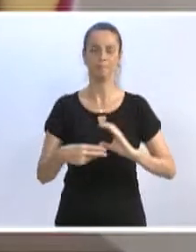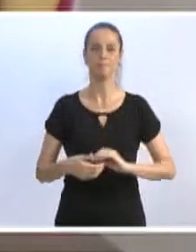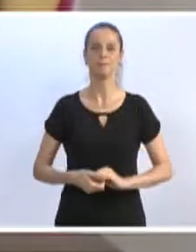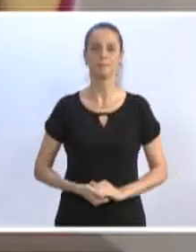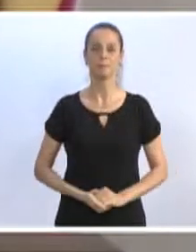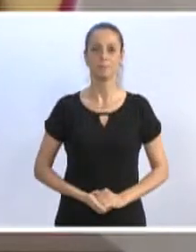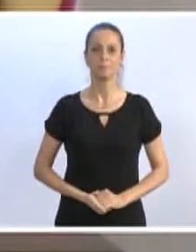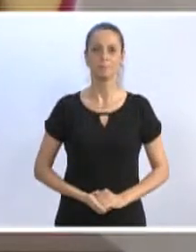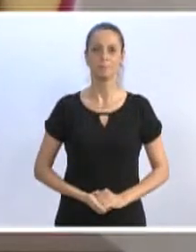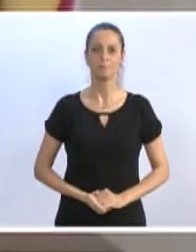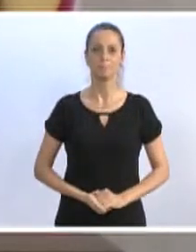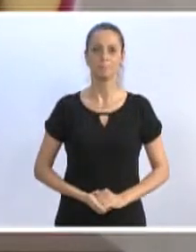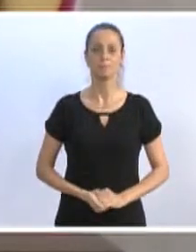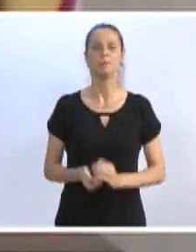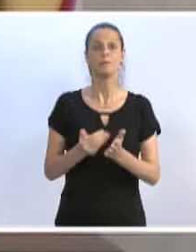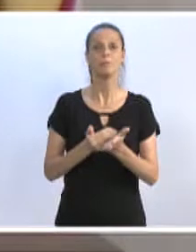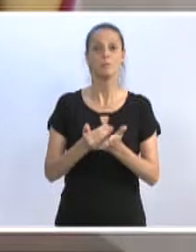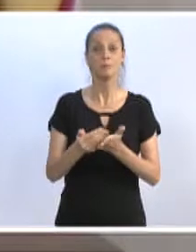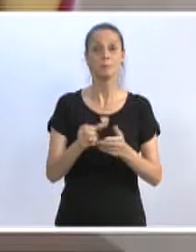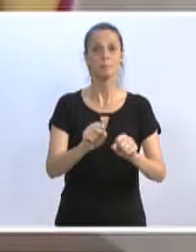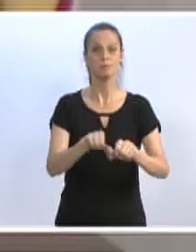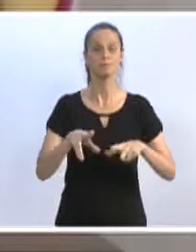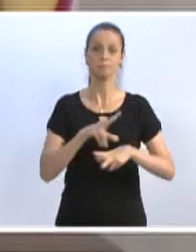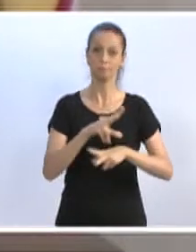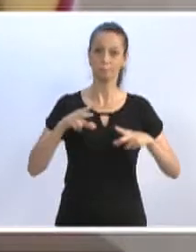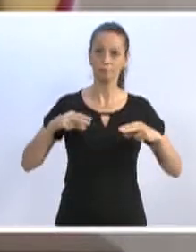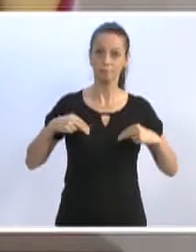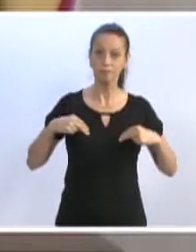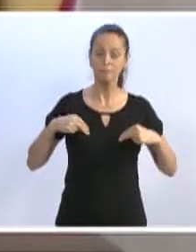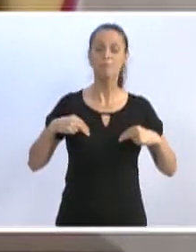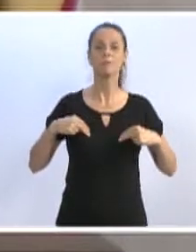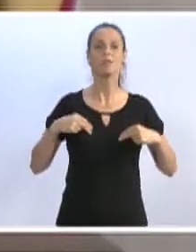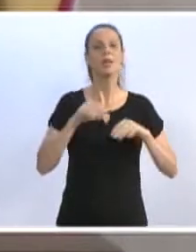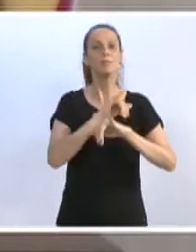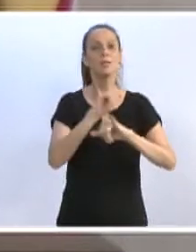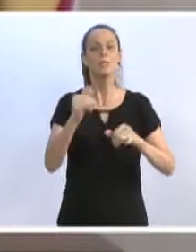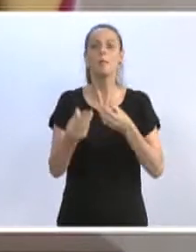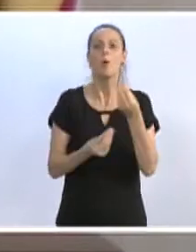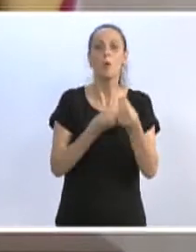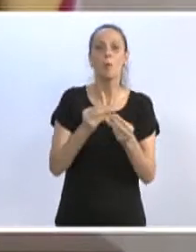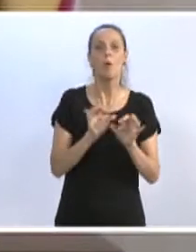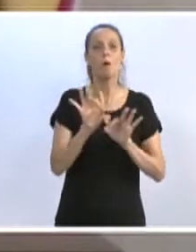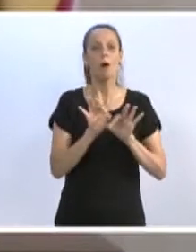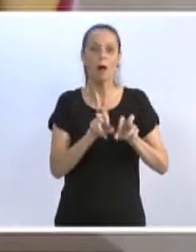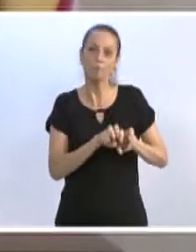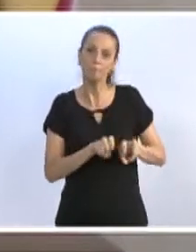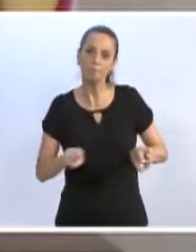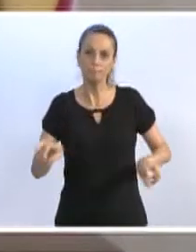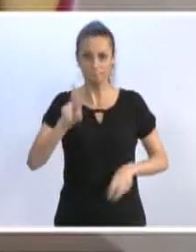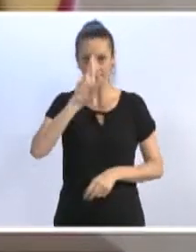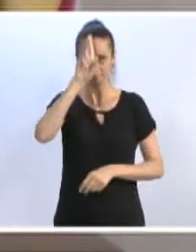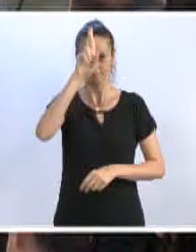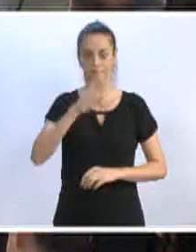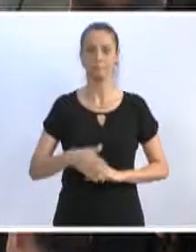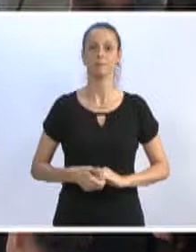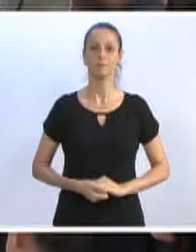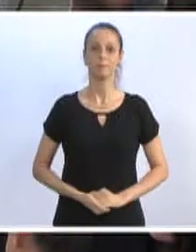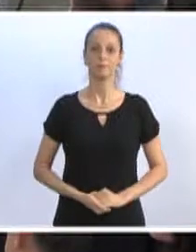câmarablu.sc.gov.br. Para dar início a essa solenidade, anunciamos a composição da mesa dos trabalhos desta noite.